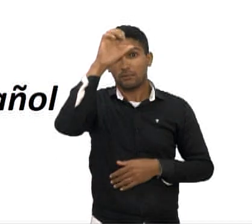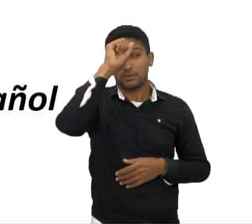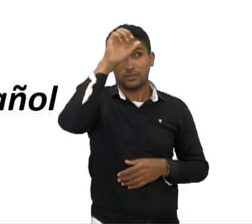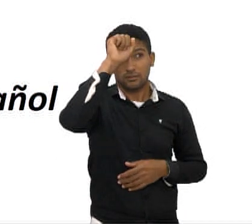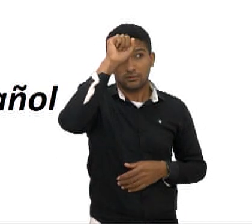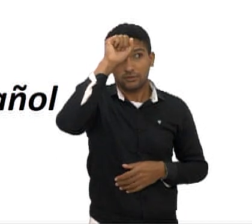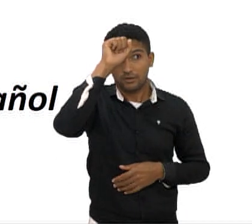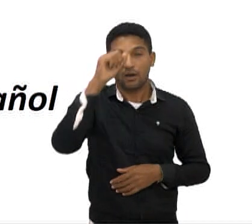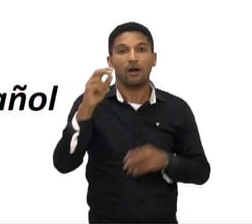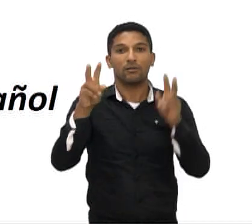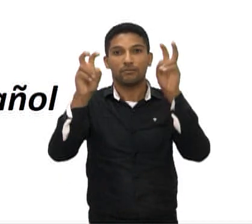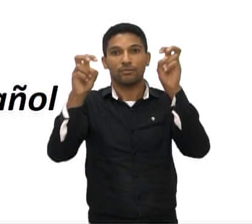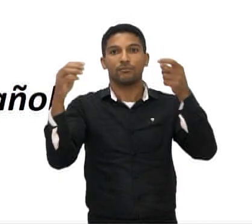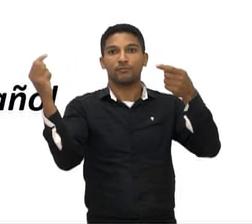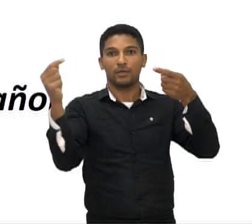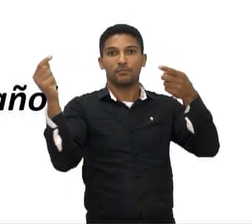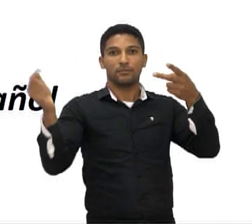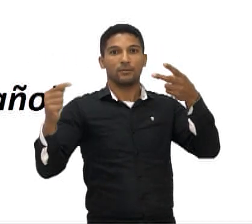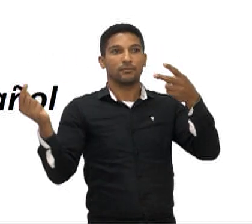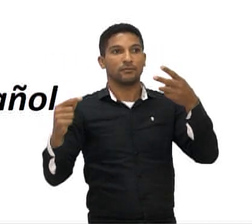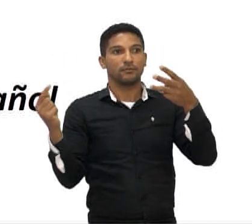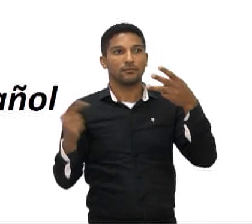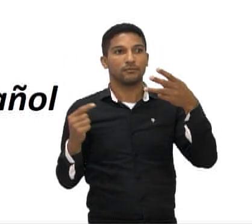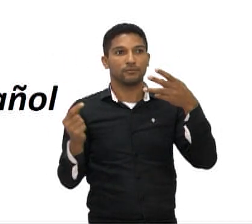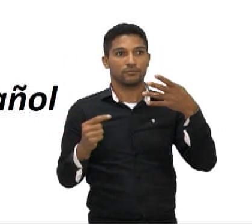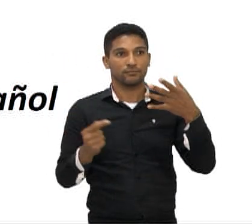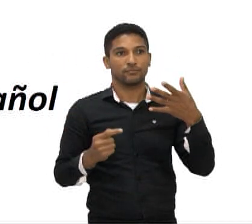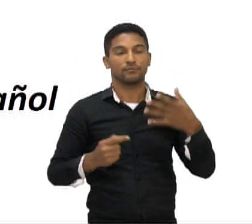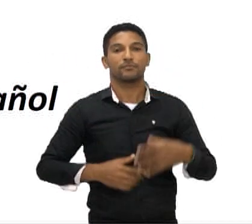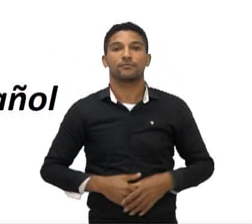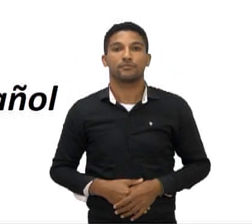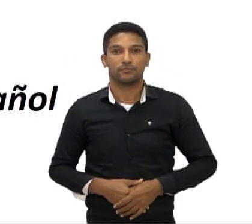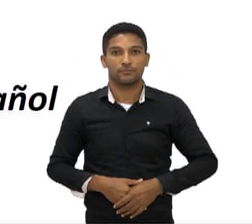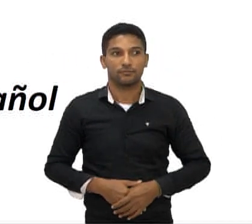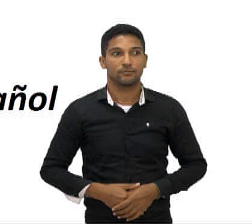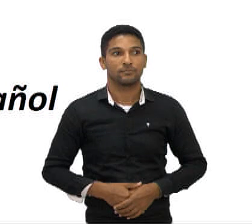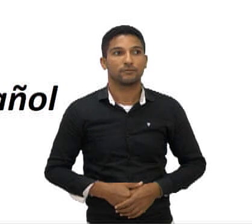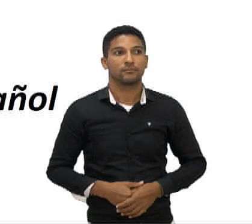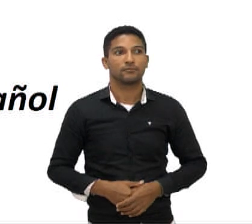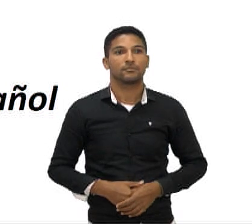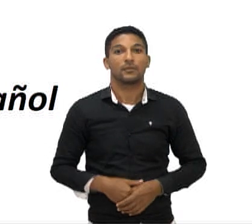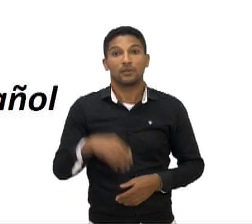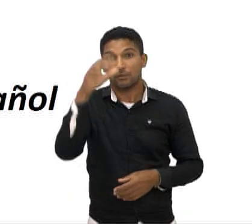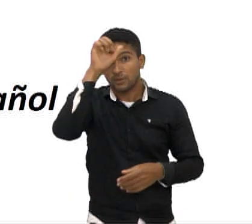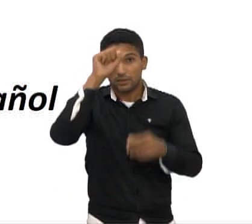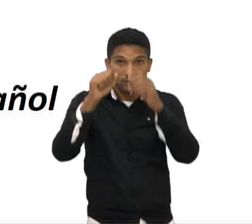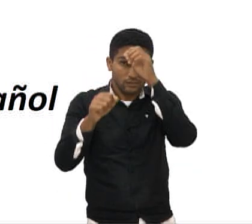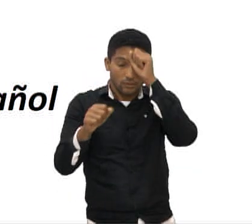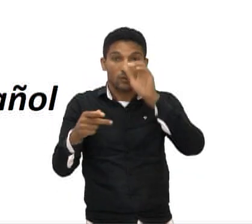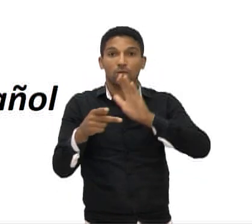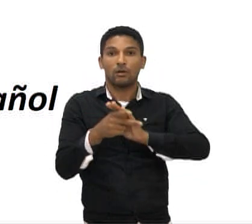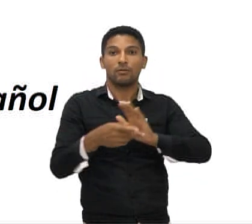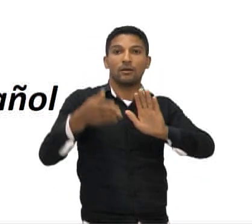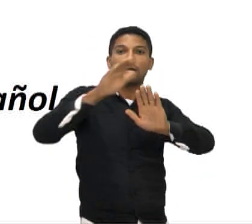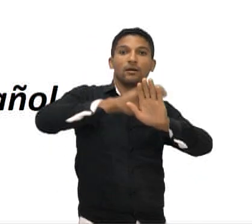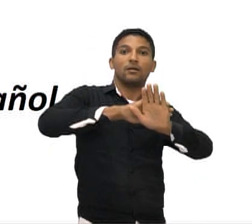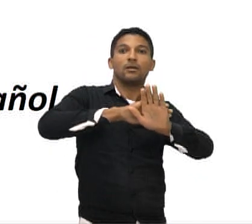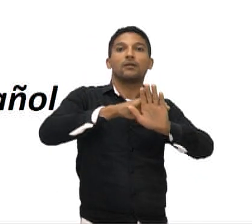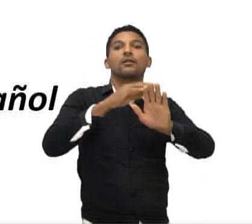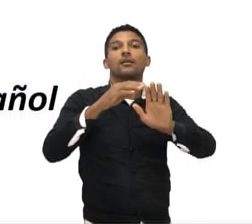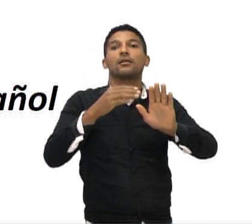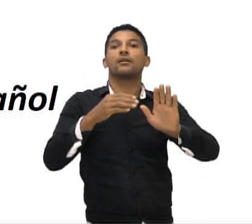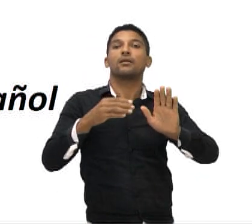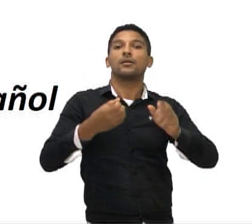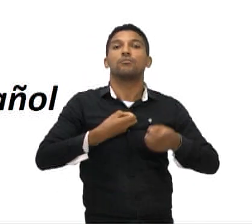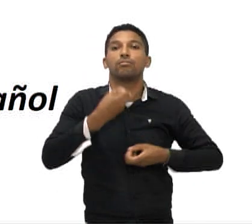leyenda, género textual, leyendas urbanas, expressões relacionadas à temática, cultura popular e